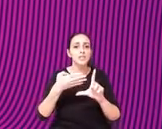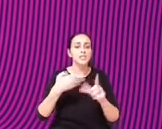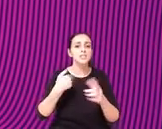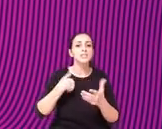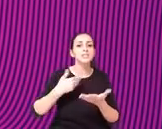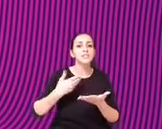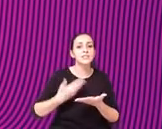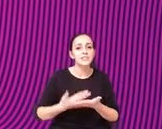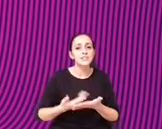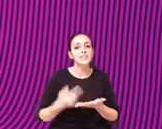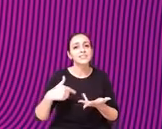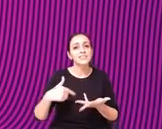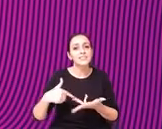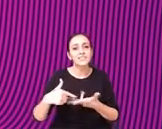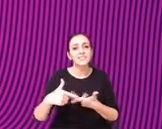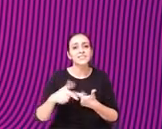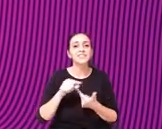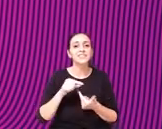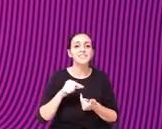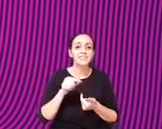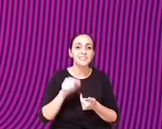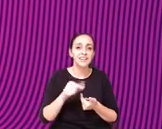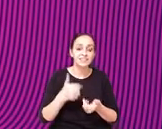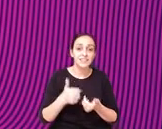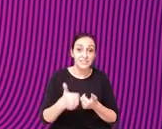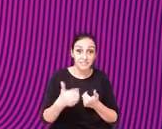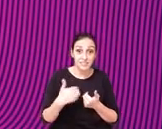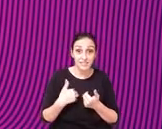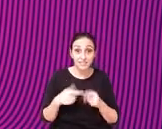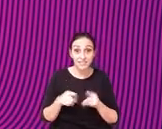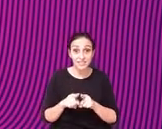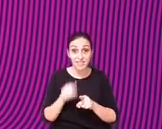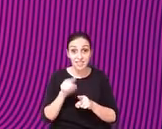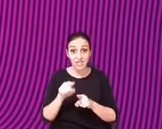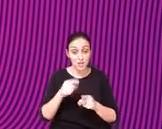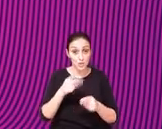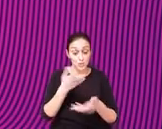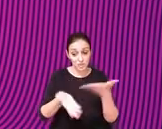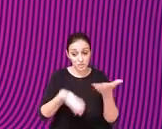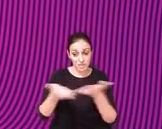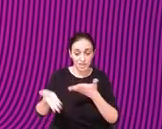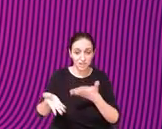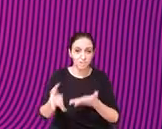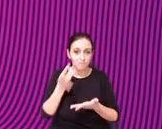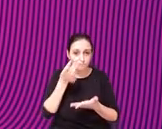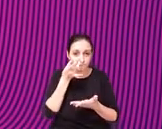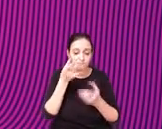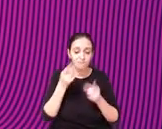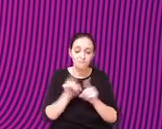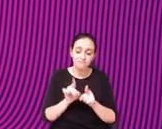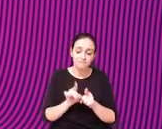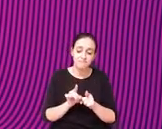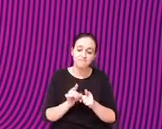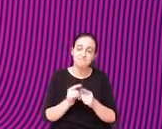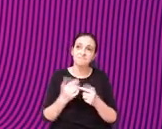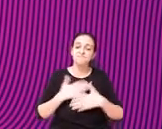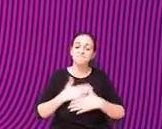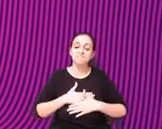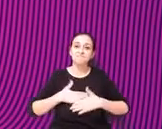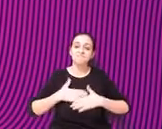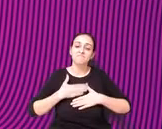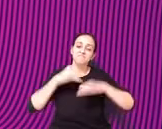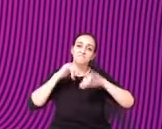usando as tecnologias de comunicação e até mesmo cuidado presencial. Então, é uma grande mensagem que